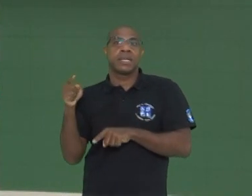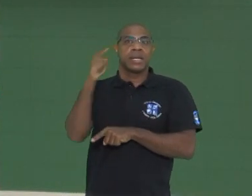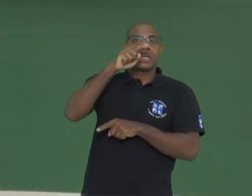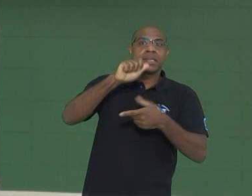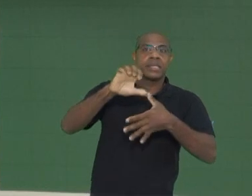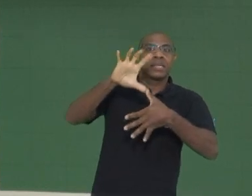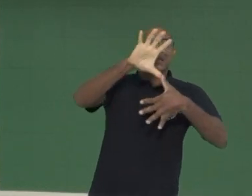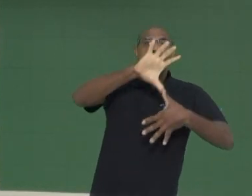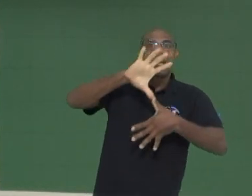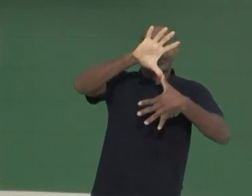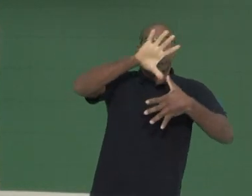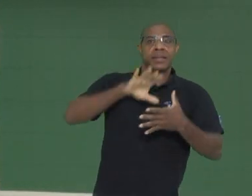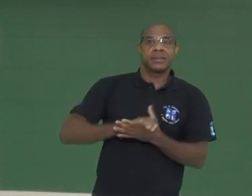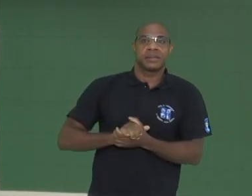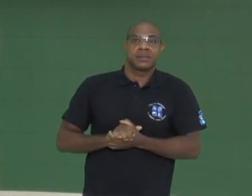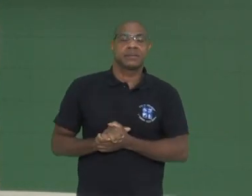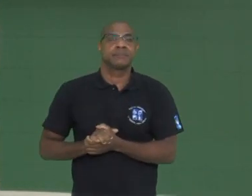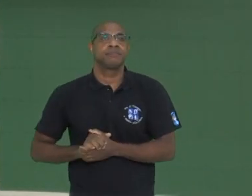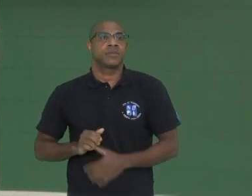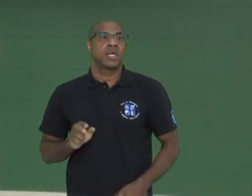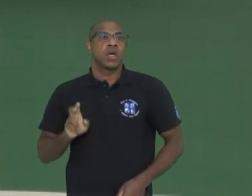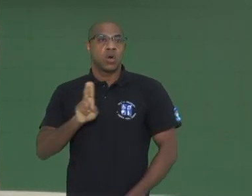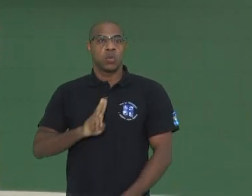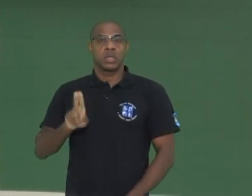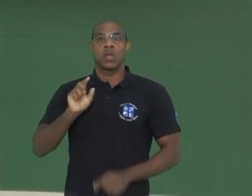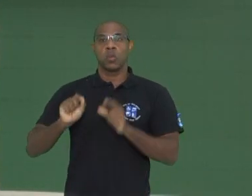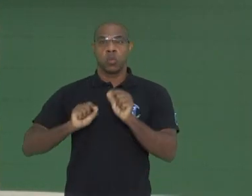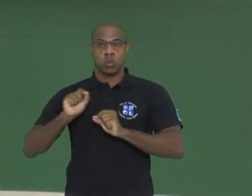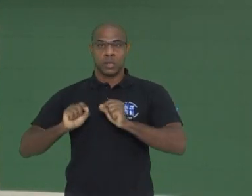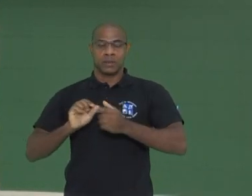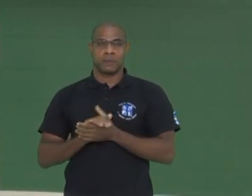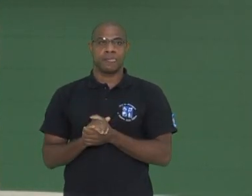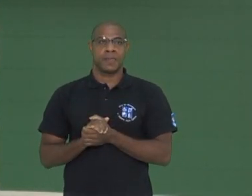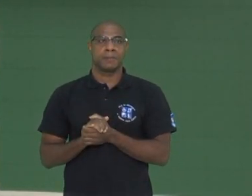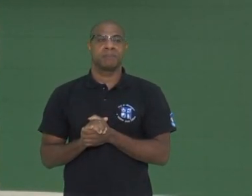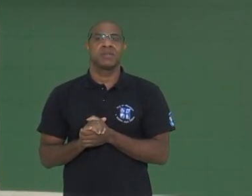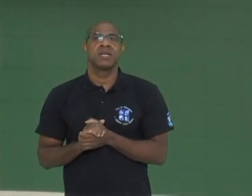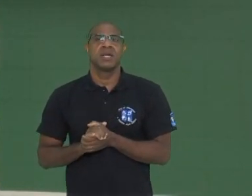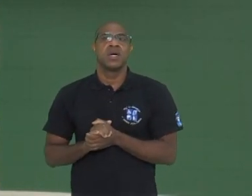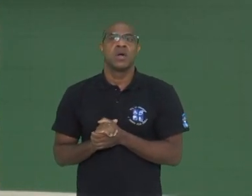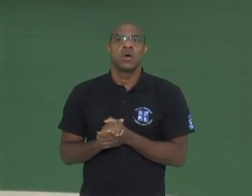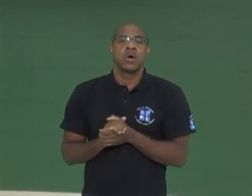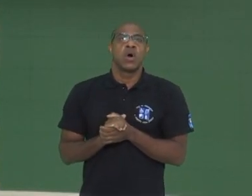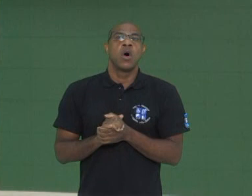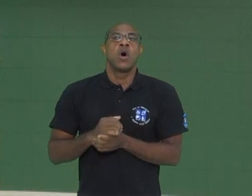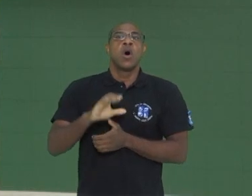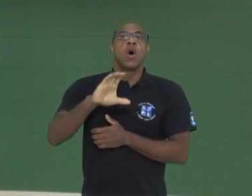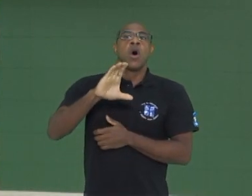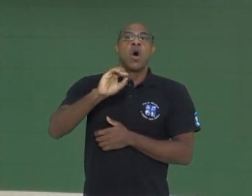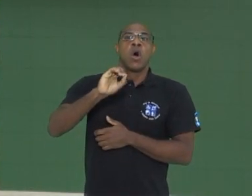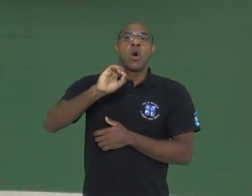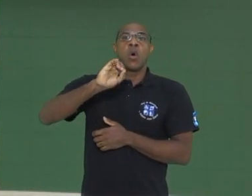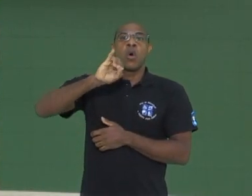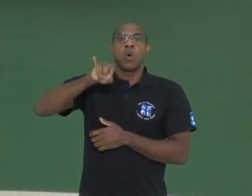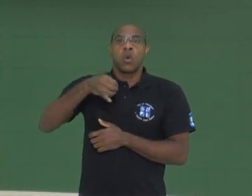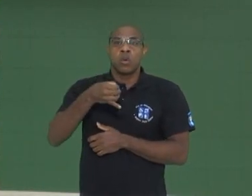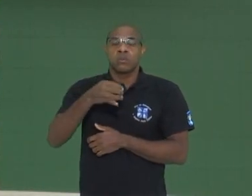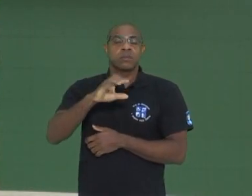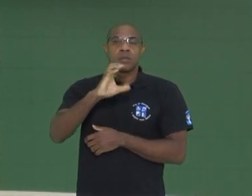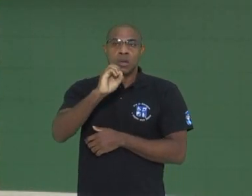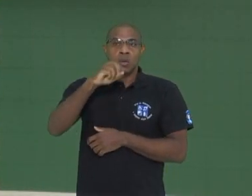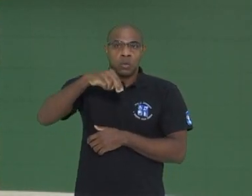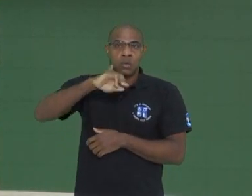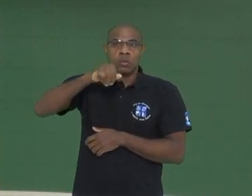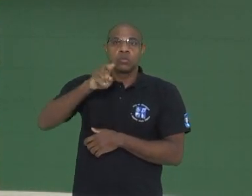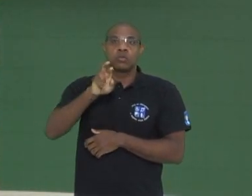mesma explicação da nossa aula anterior, tá? A Conjuração Mineira não é um fato isolado. A Conjuração